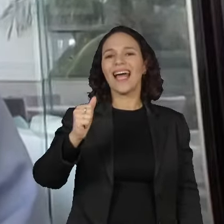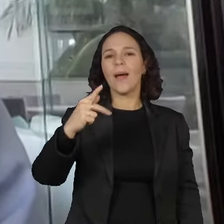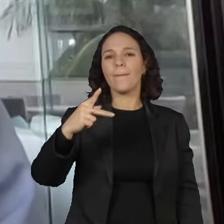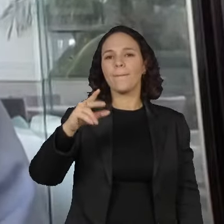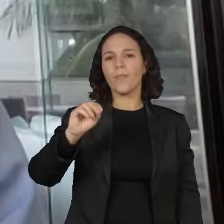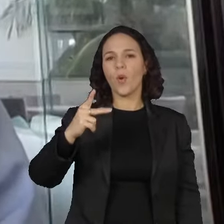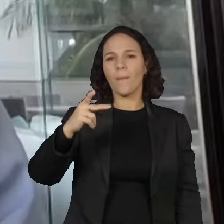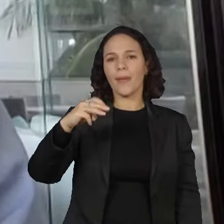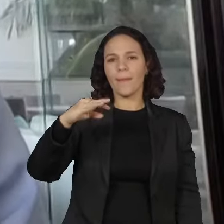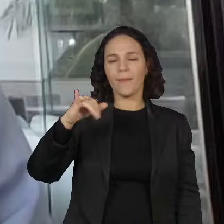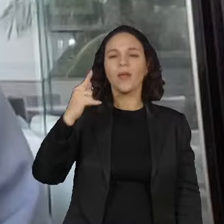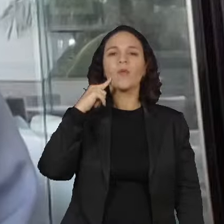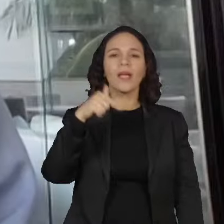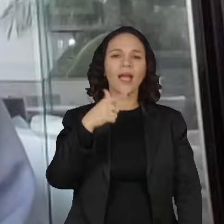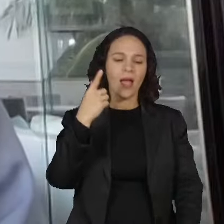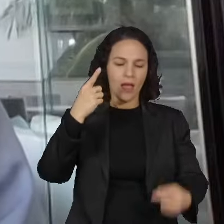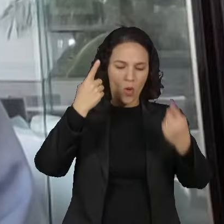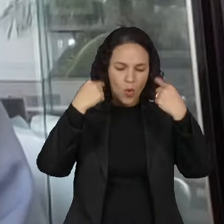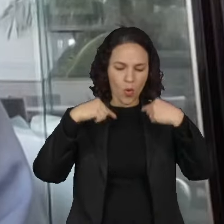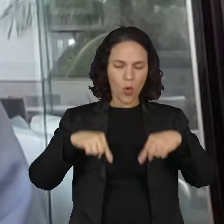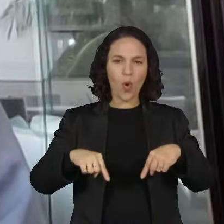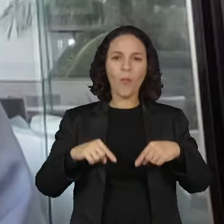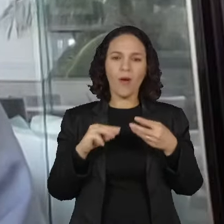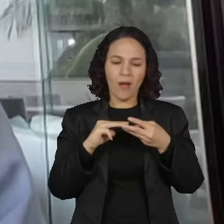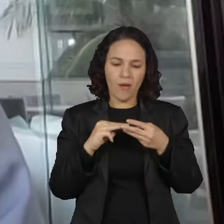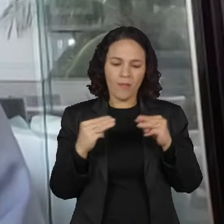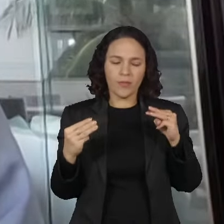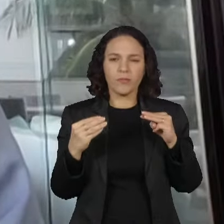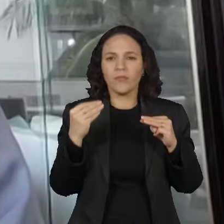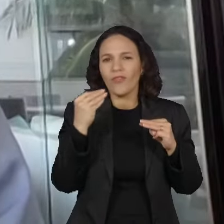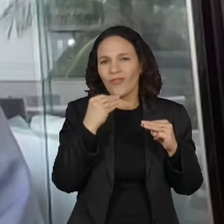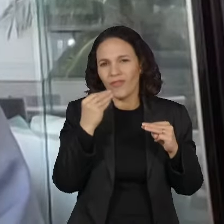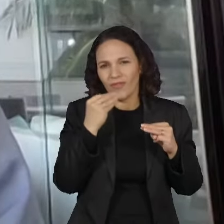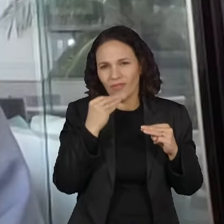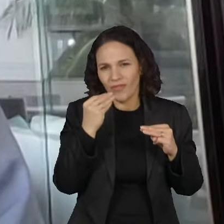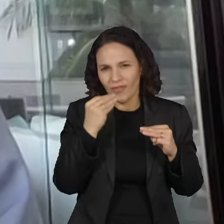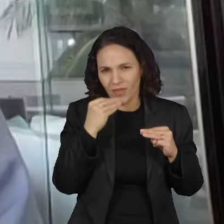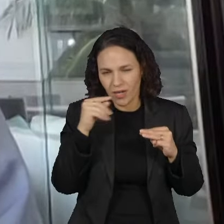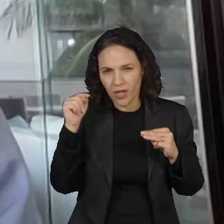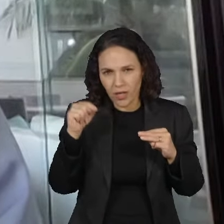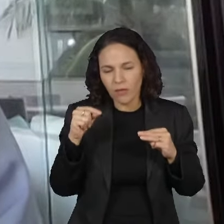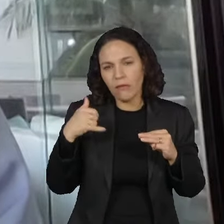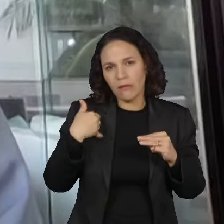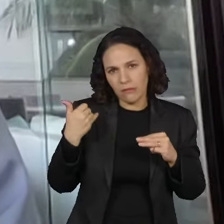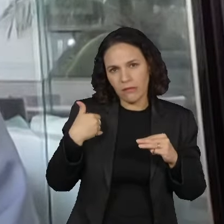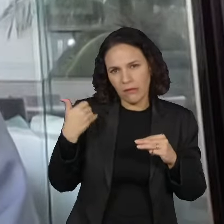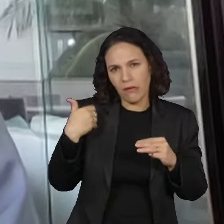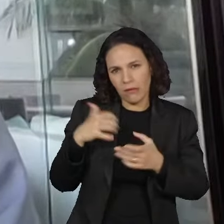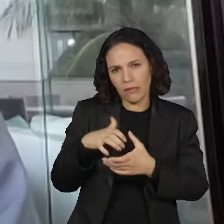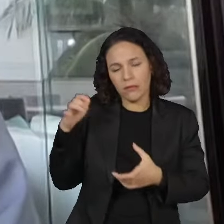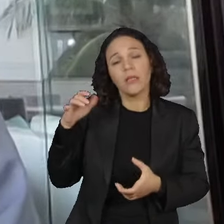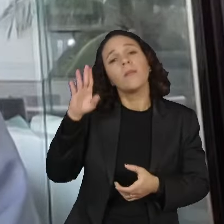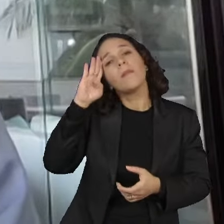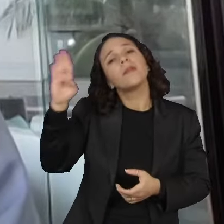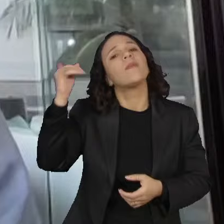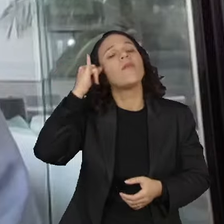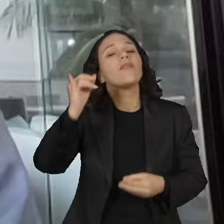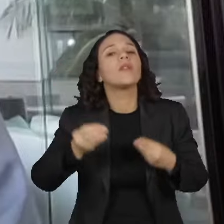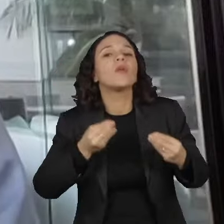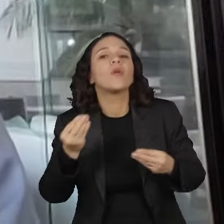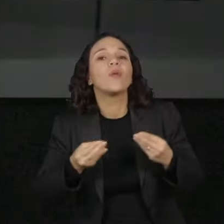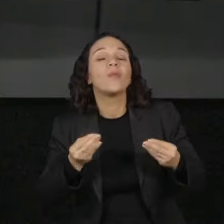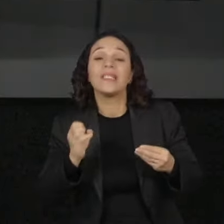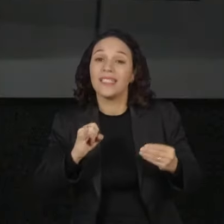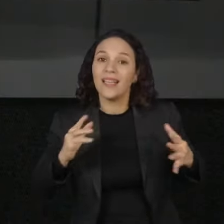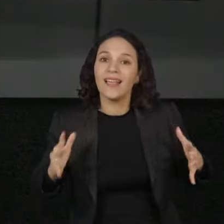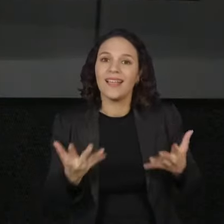de atrofia muscular relacionado com a idade. Hoje em dia ela é combatida principalmente pelo